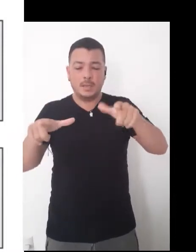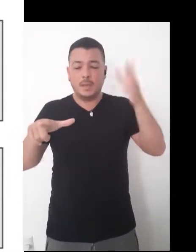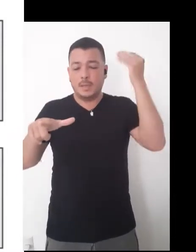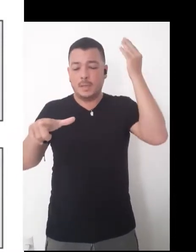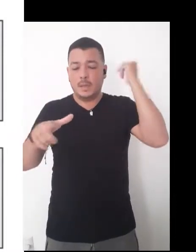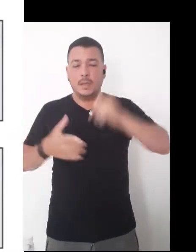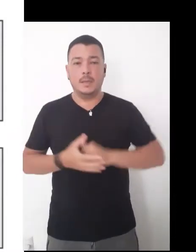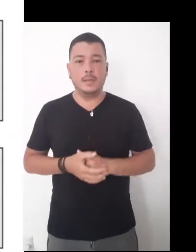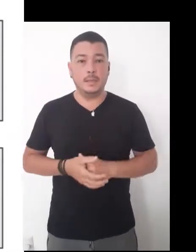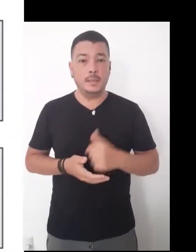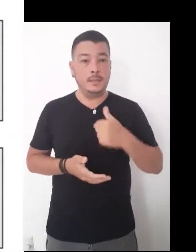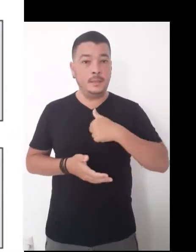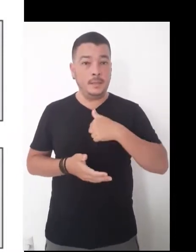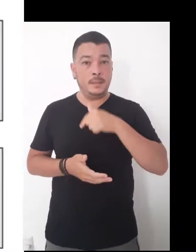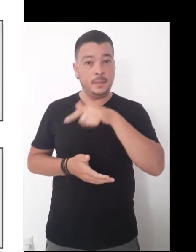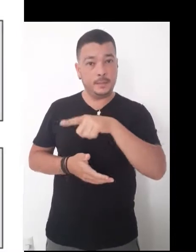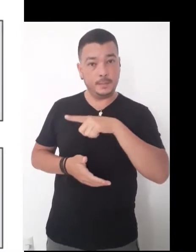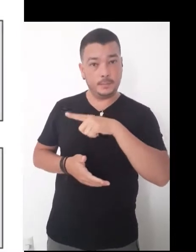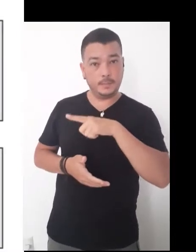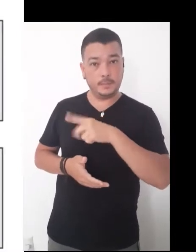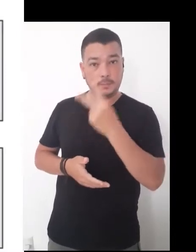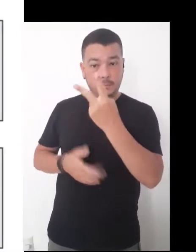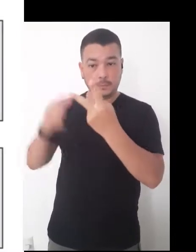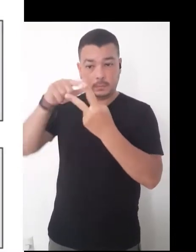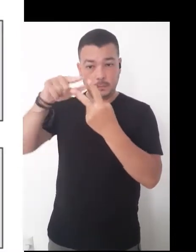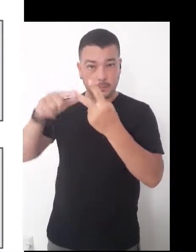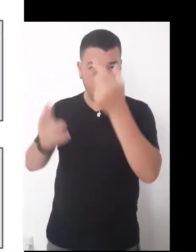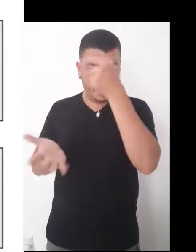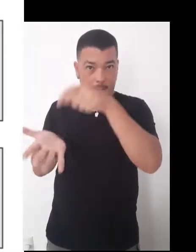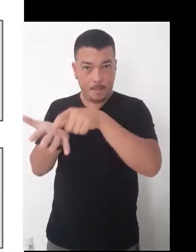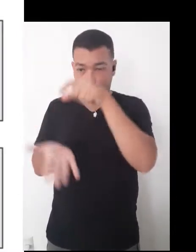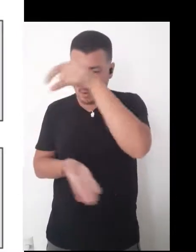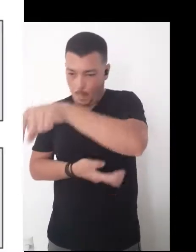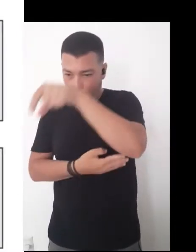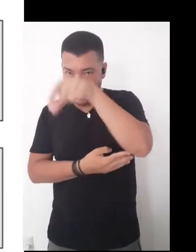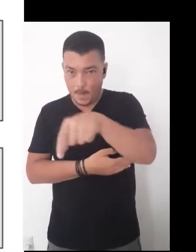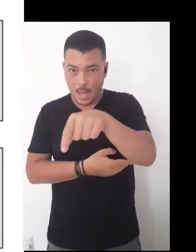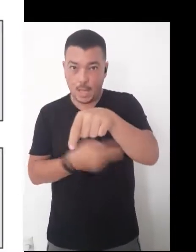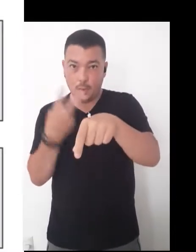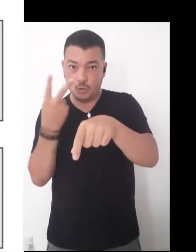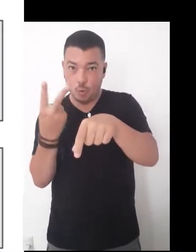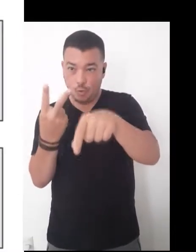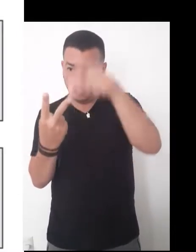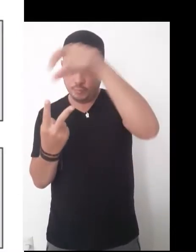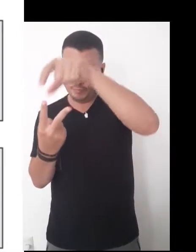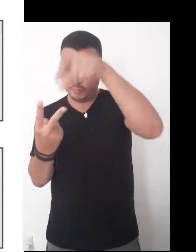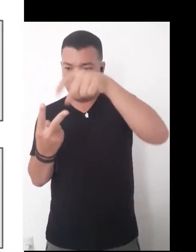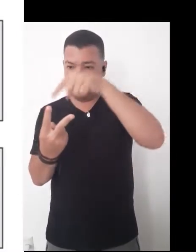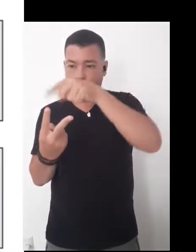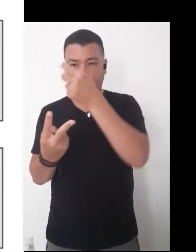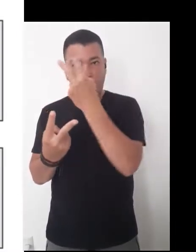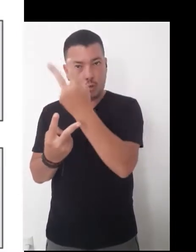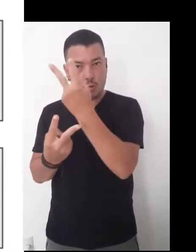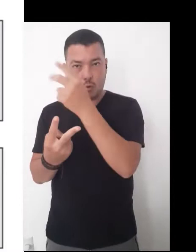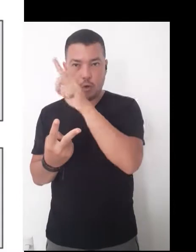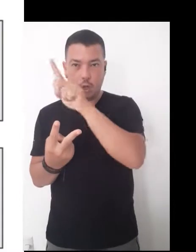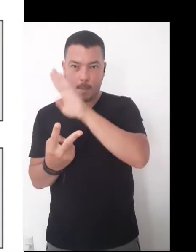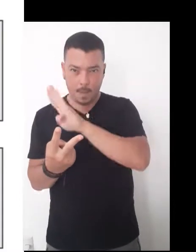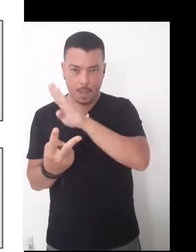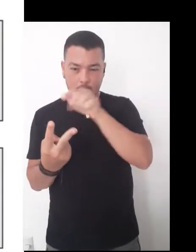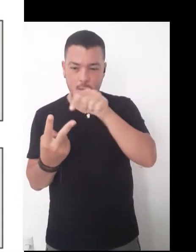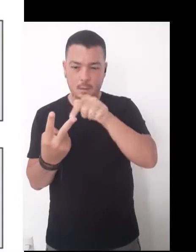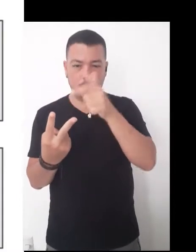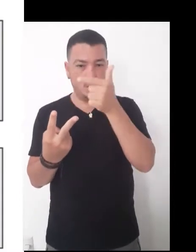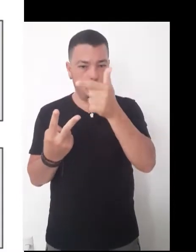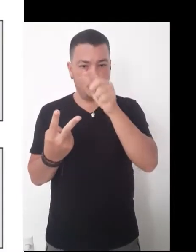Eu posso ter aqui dois pentes de memória instalados, dois módulos de memória, sei lá, 2 GB aqui, somando todas essas memórias